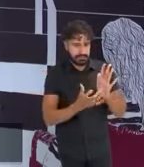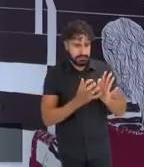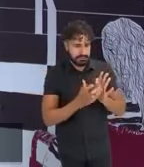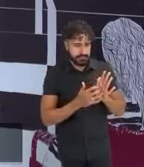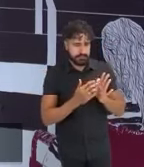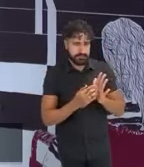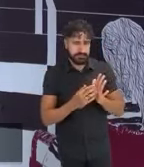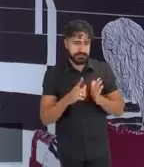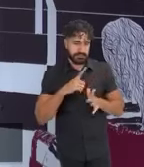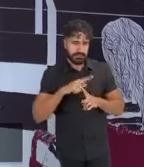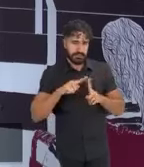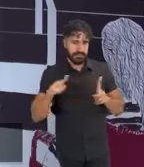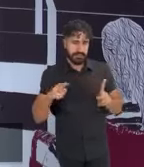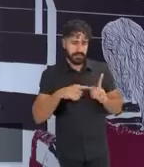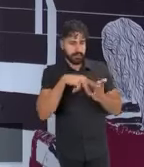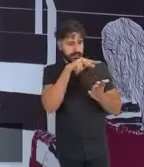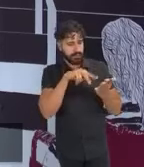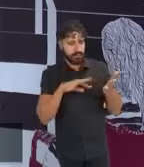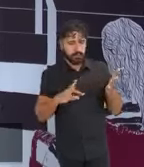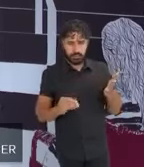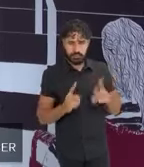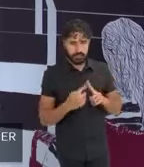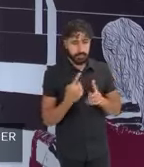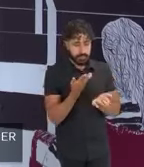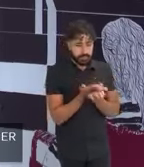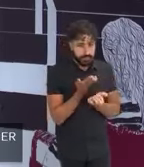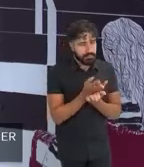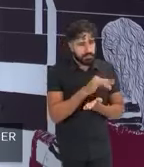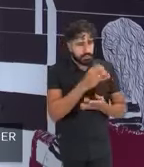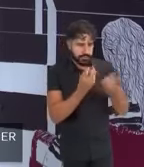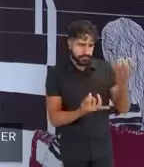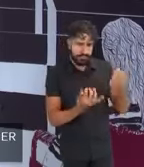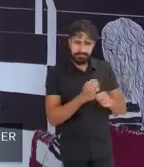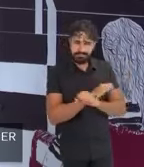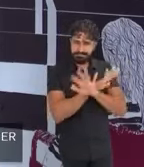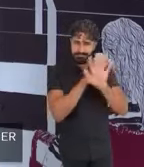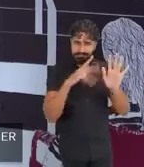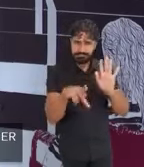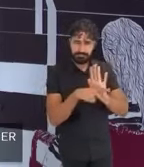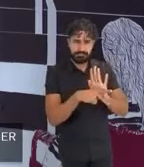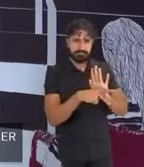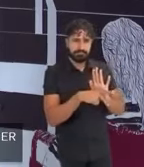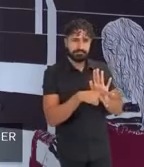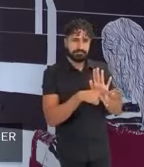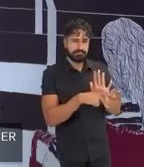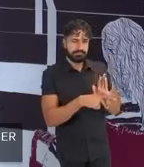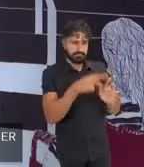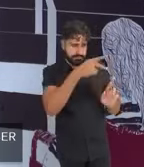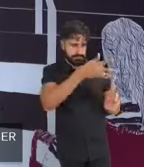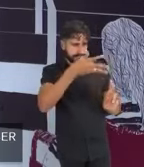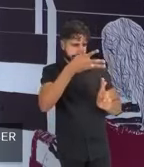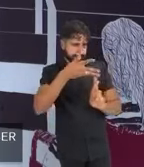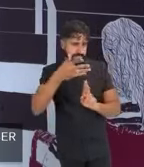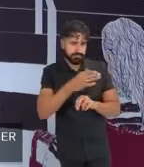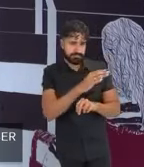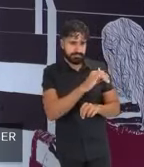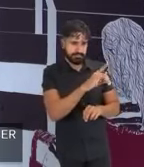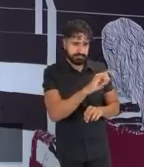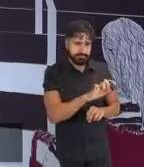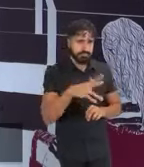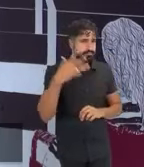não vou cansá-los, até porque o estudo vai ser muito bem feito pelos painelistas, doutora Cida vai fazer a